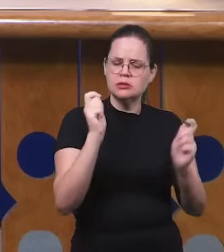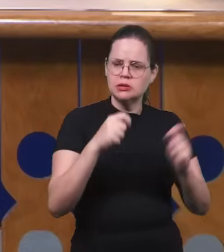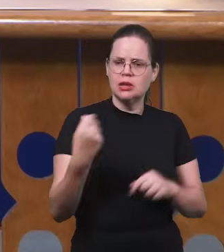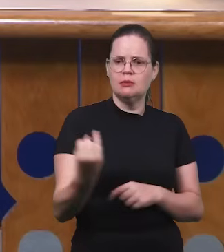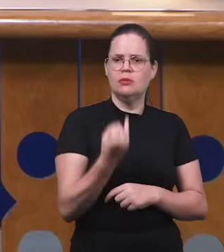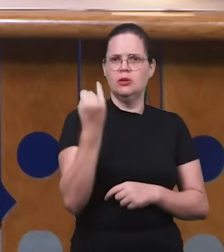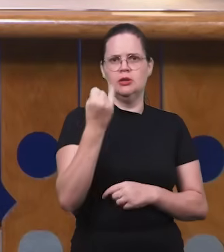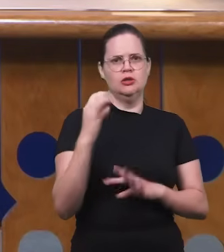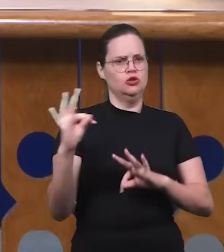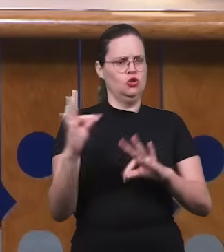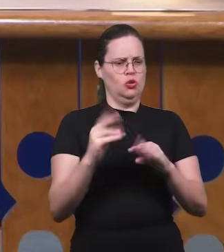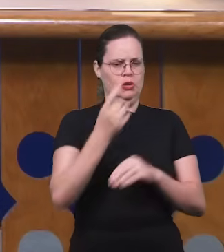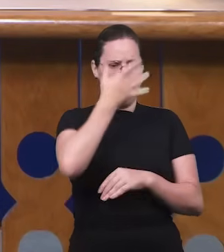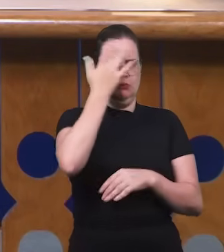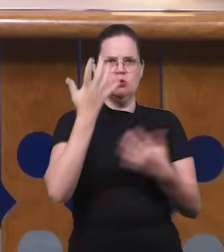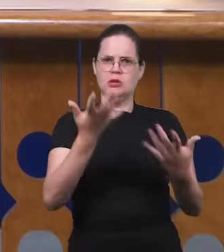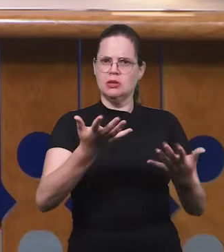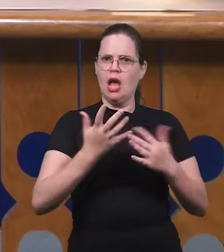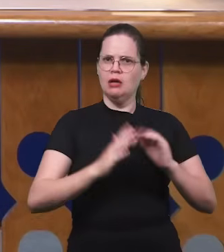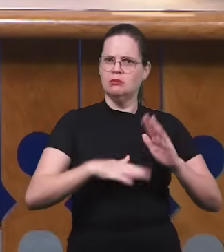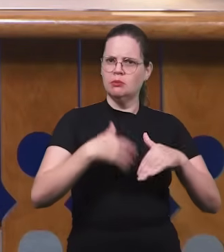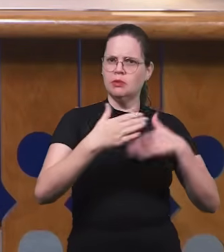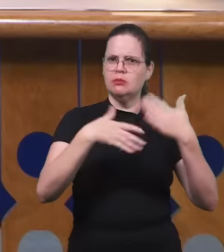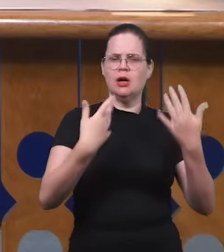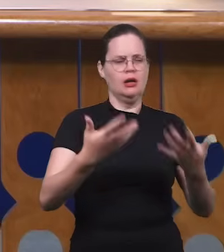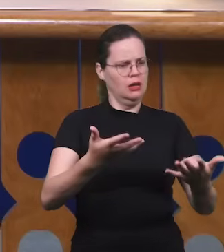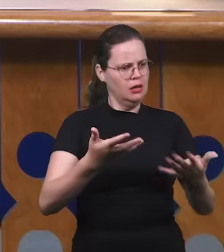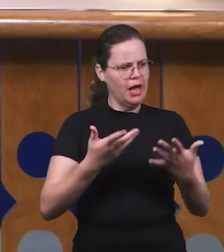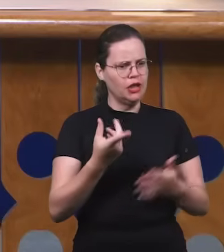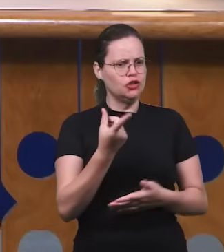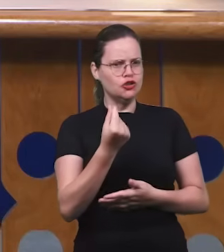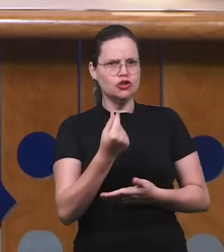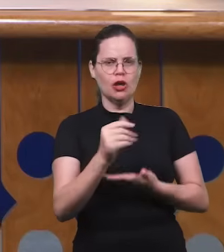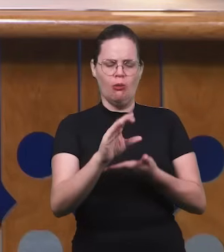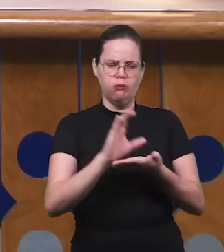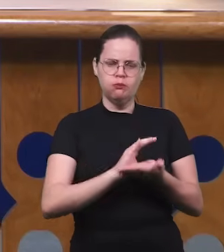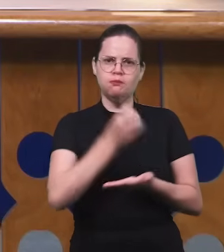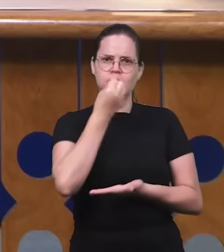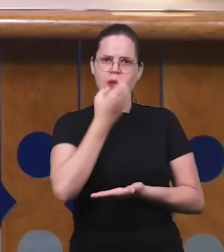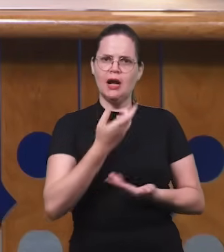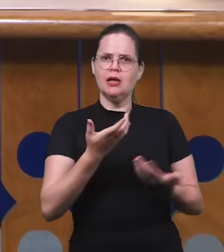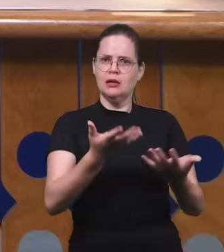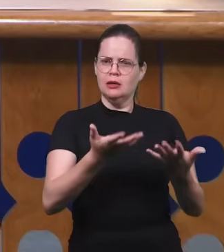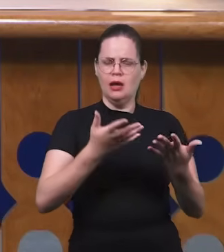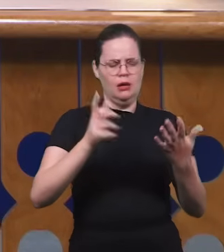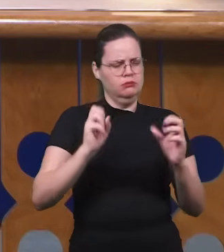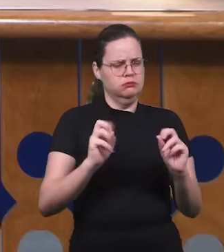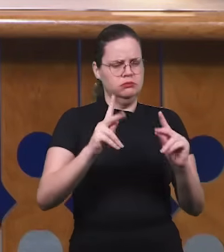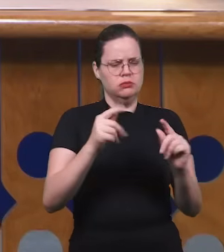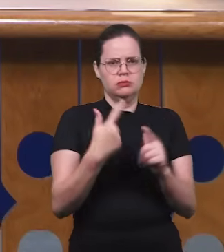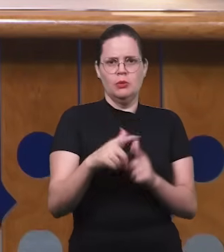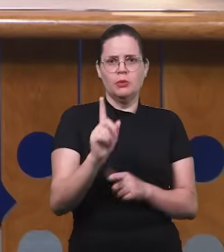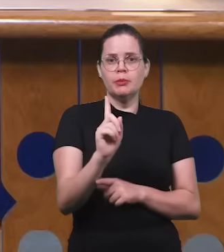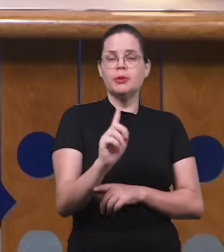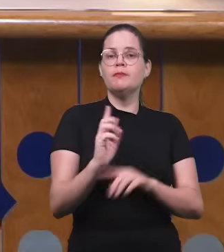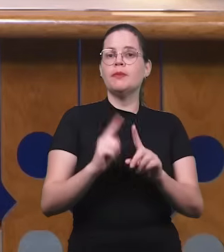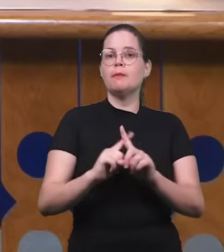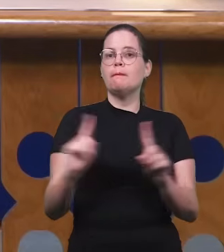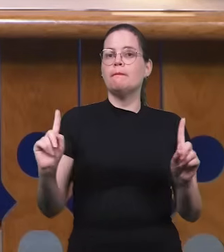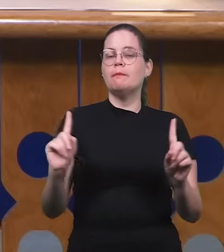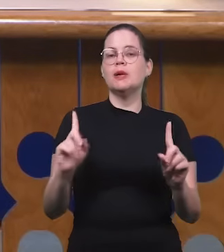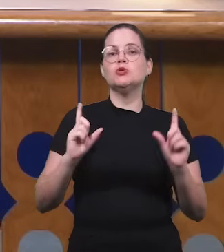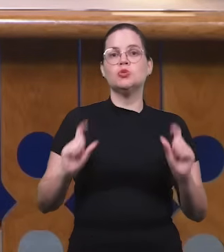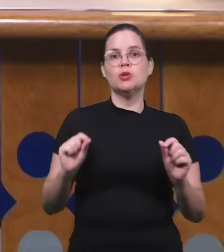ser próspero e vitorioso naquilo que é material também, mas no nosso caso, nessa obra do Espírito Santo,